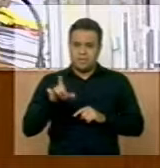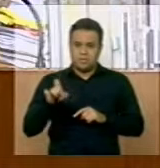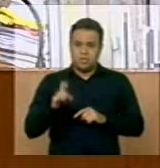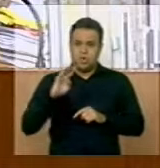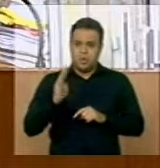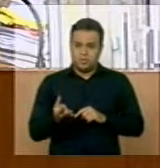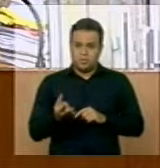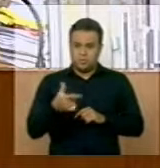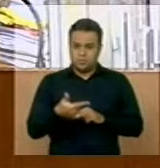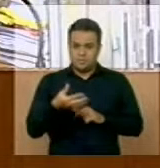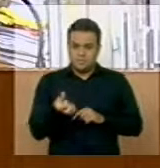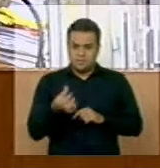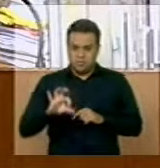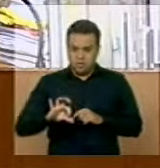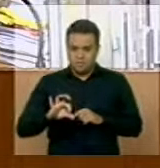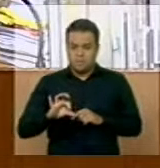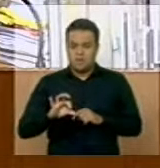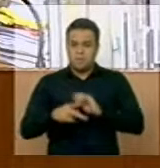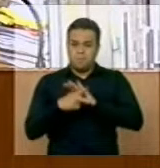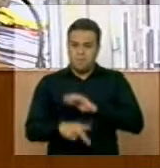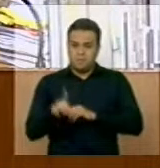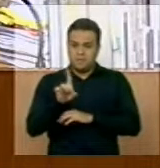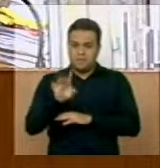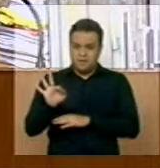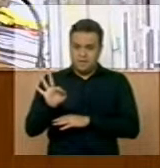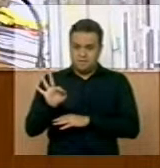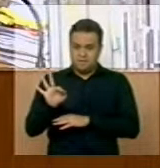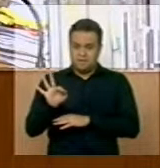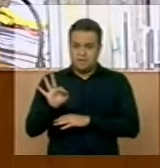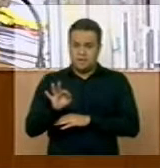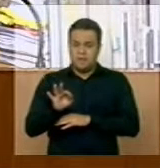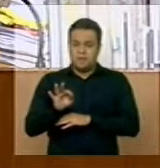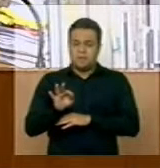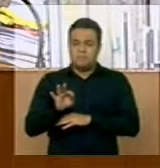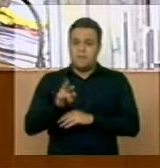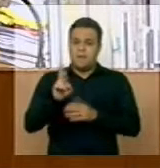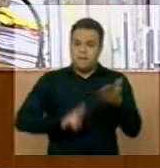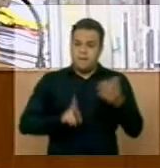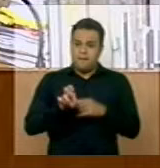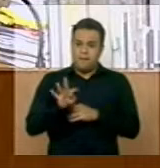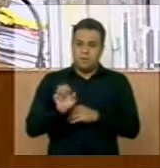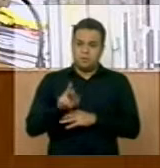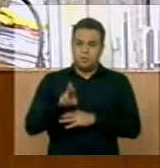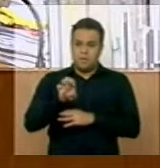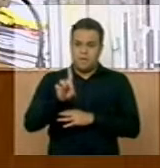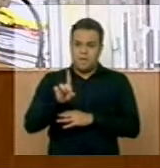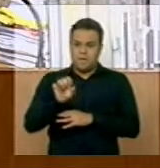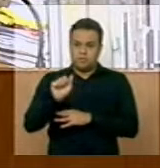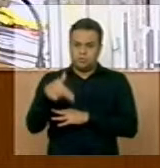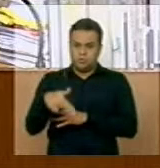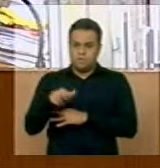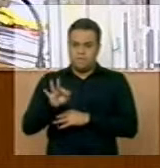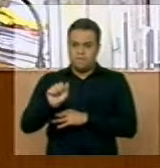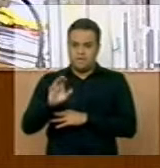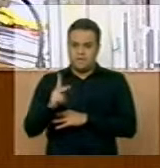4.269, procedente do Distrito Federal e relatado pelo ministro Edson Fachin, sendo autor o Procurador-Geral da